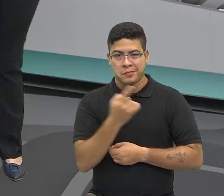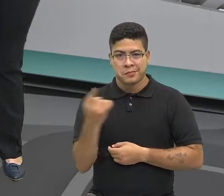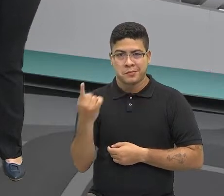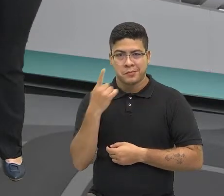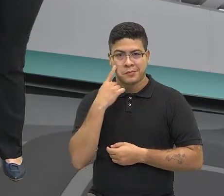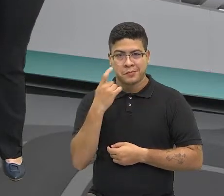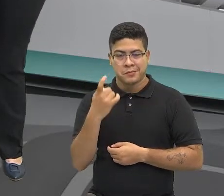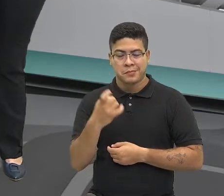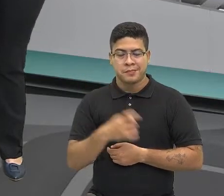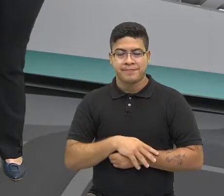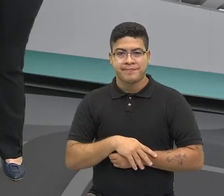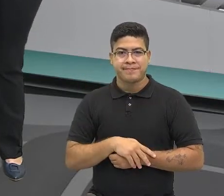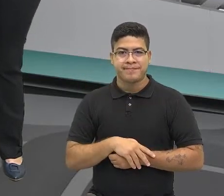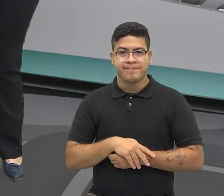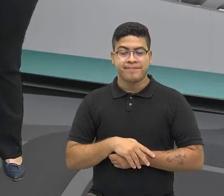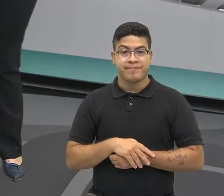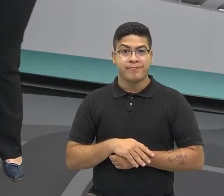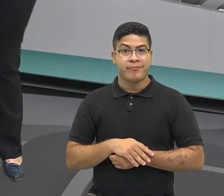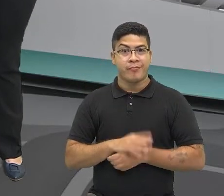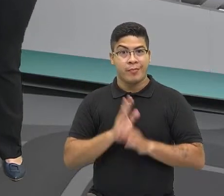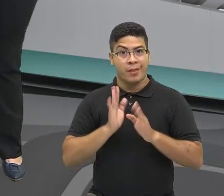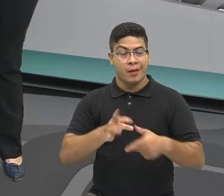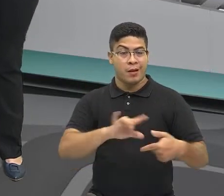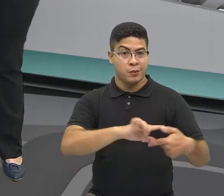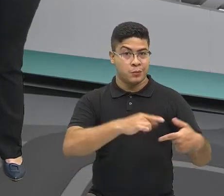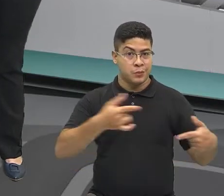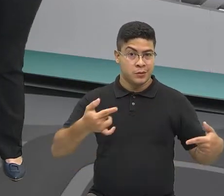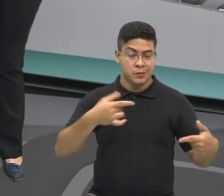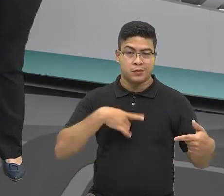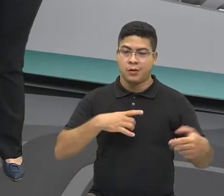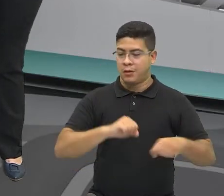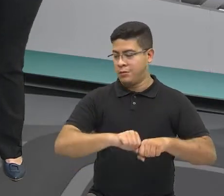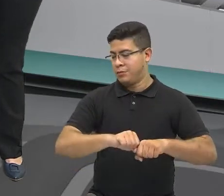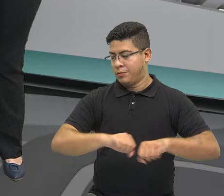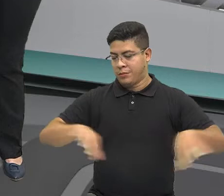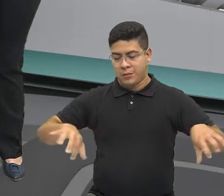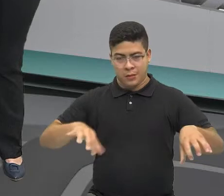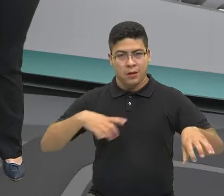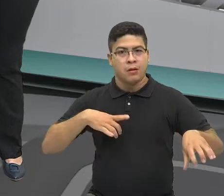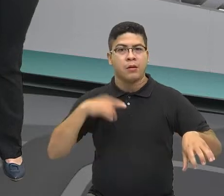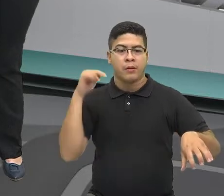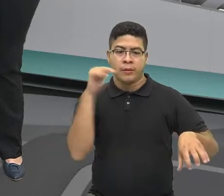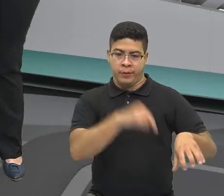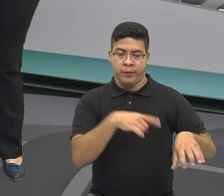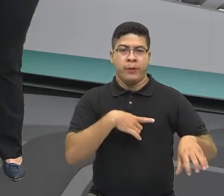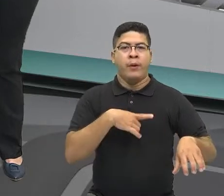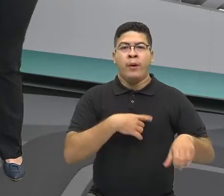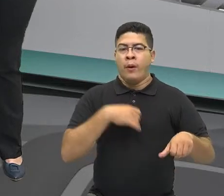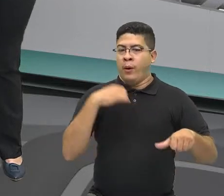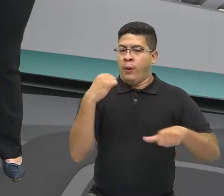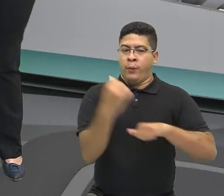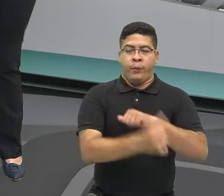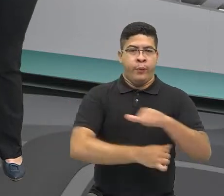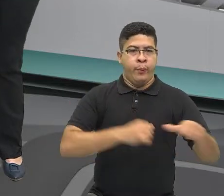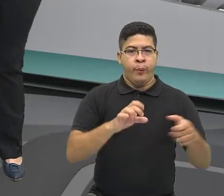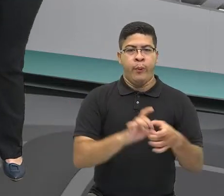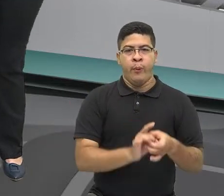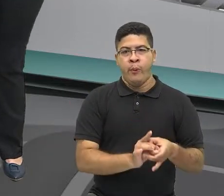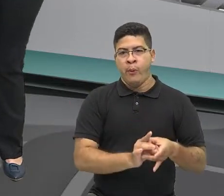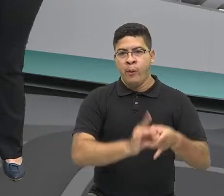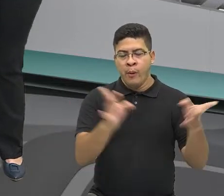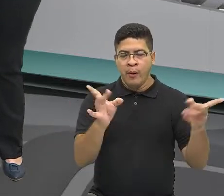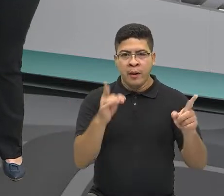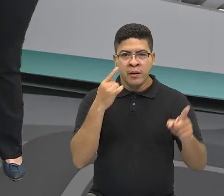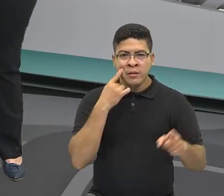parnasiano. Já no modernismo, eles querem romper com isso, eles querem mudar, colocar versos livres, né?